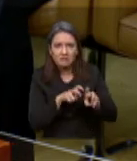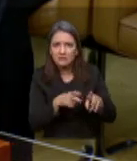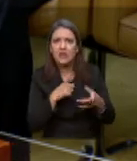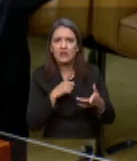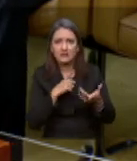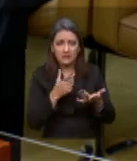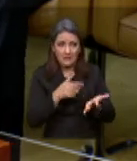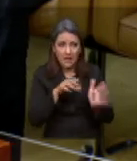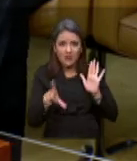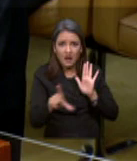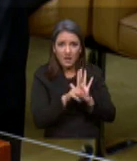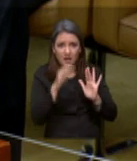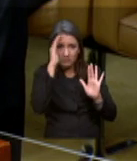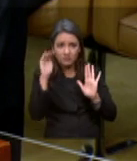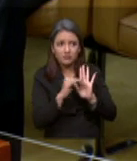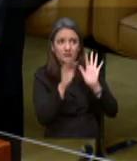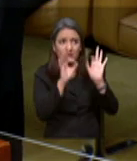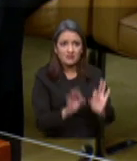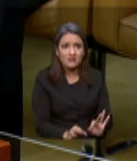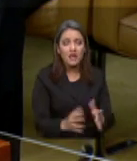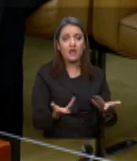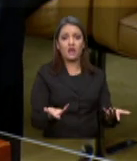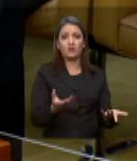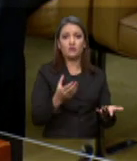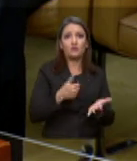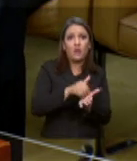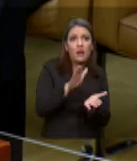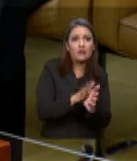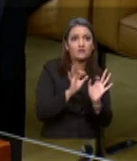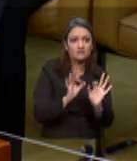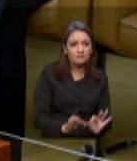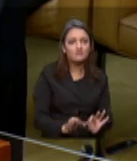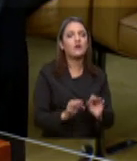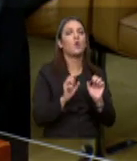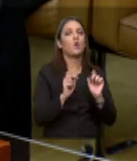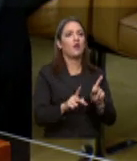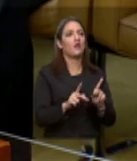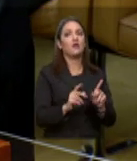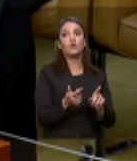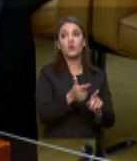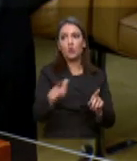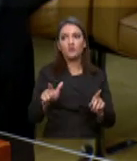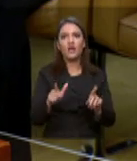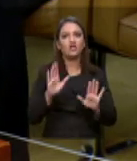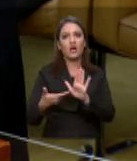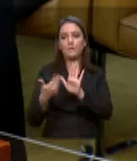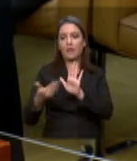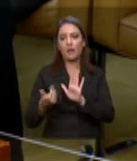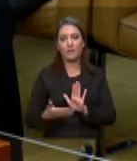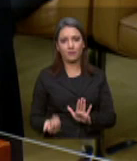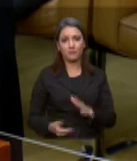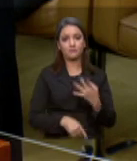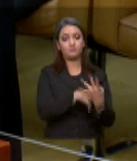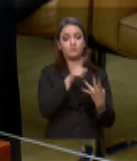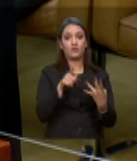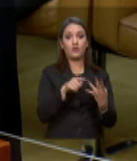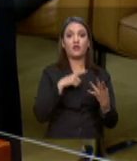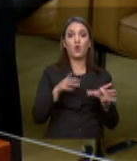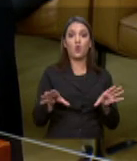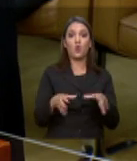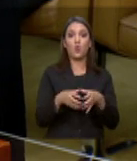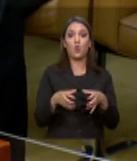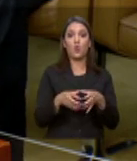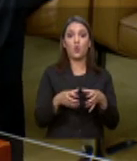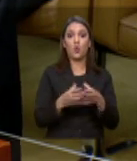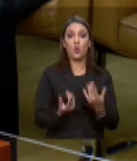CCIR, cadastro fundamental para vender imóveis, revalidado. Ato seguinte, Comissão de Valores Mobiliários,